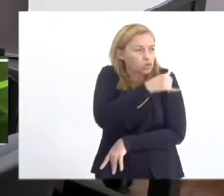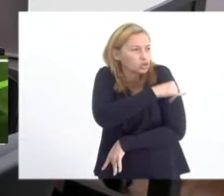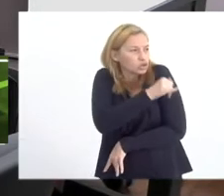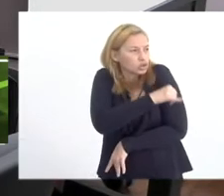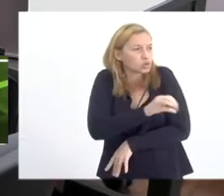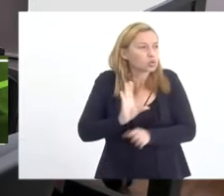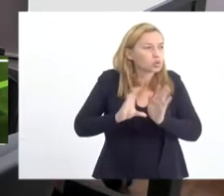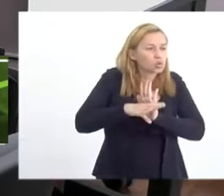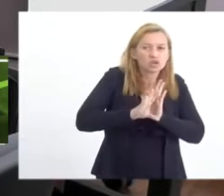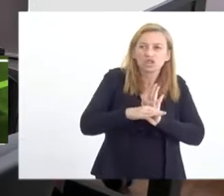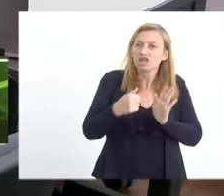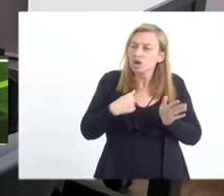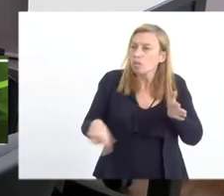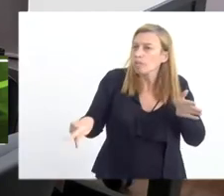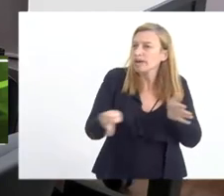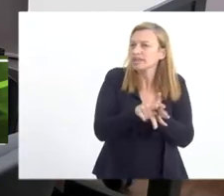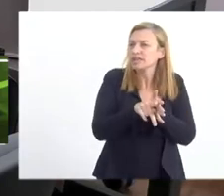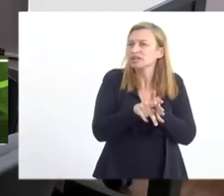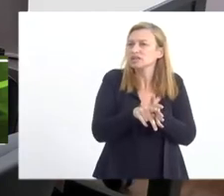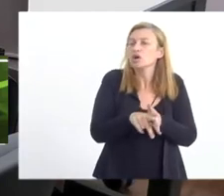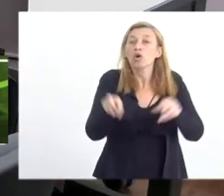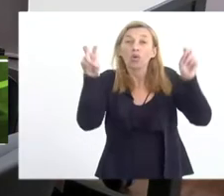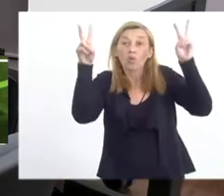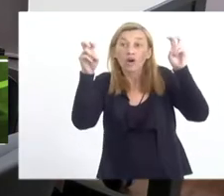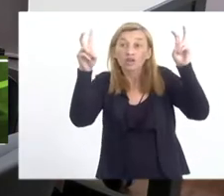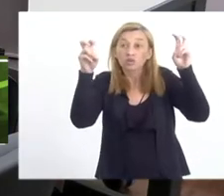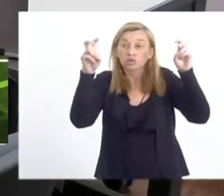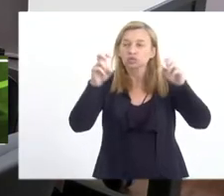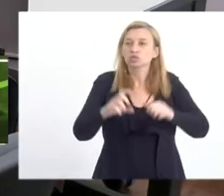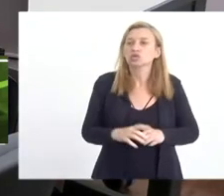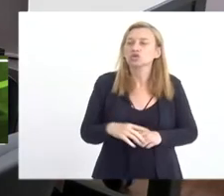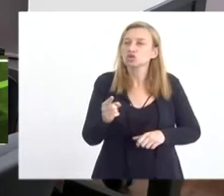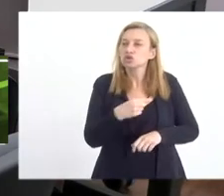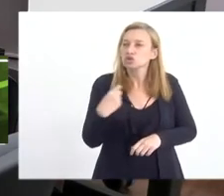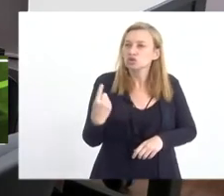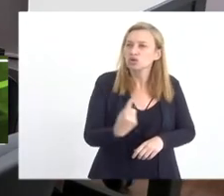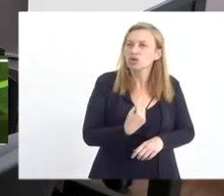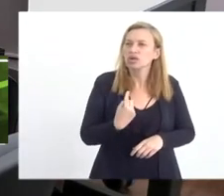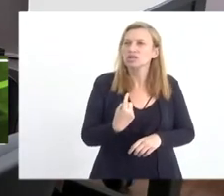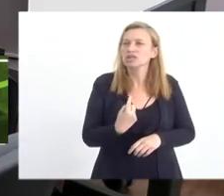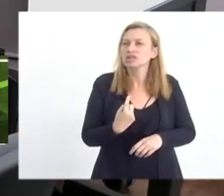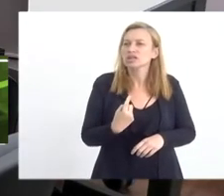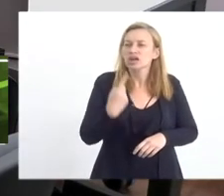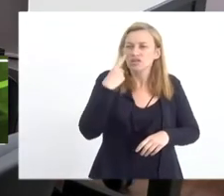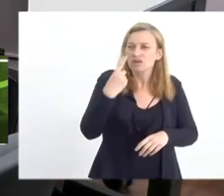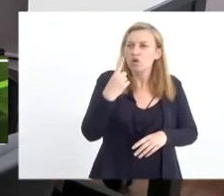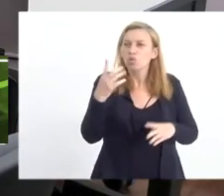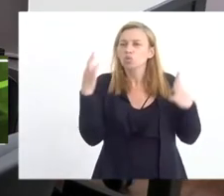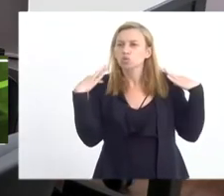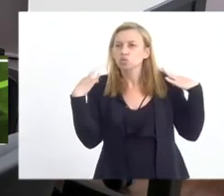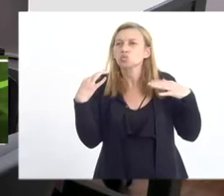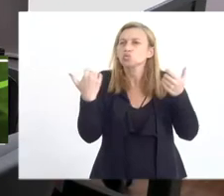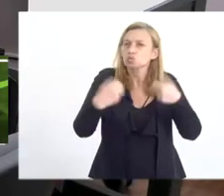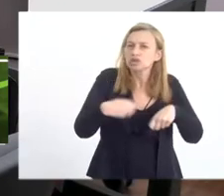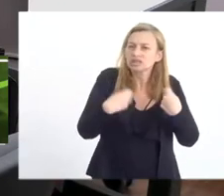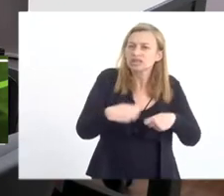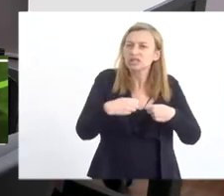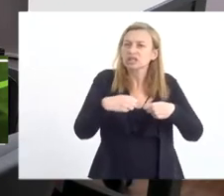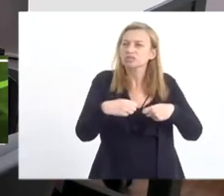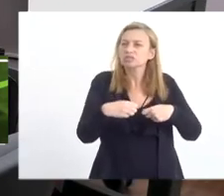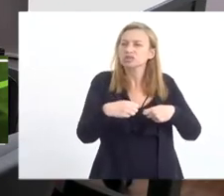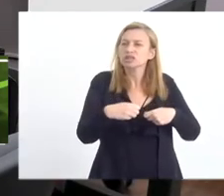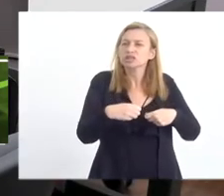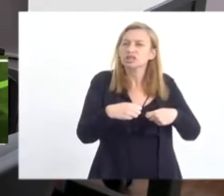do conselho que eu faço parte, a questão até de nós ressuscitarmos. O turismo está precisando